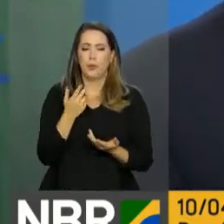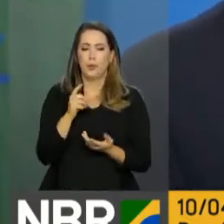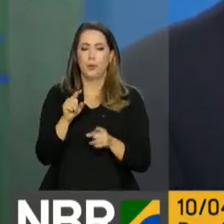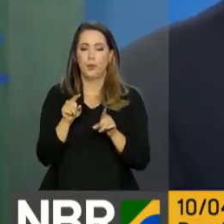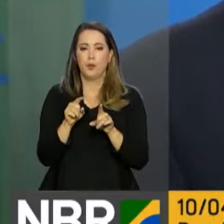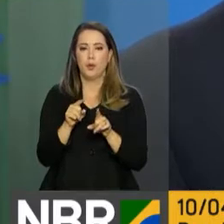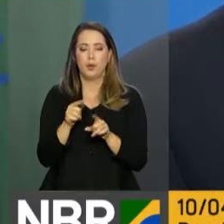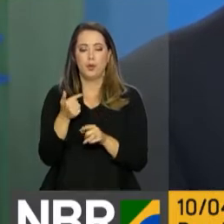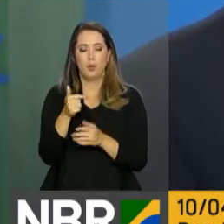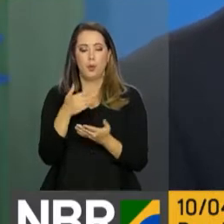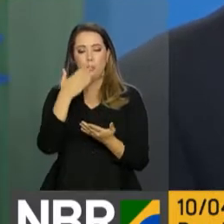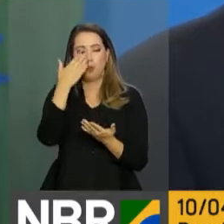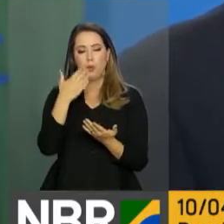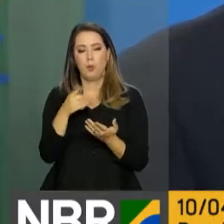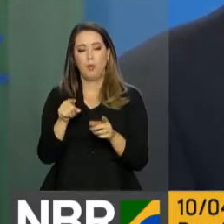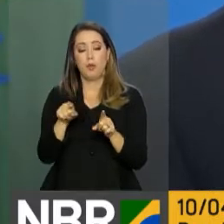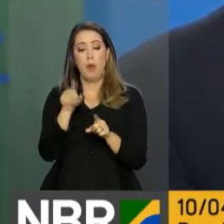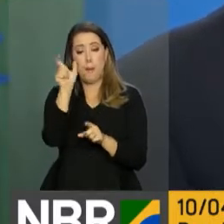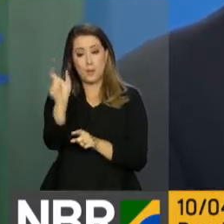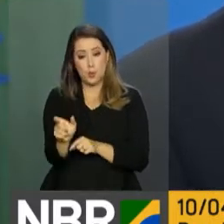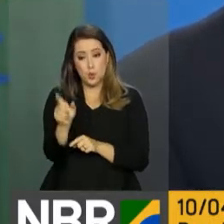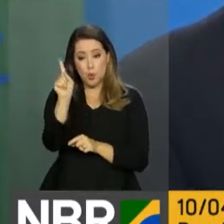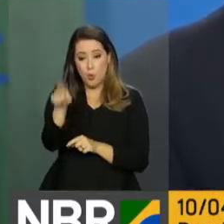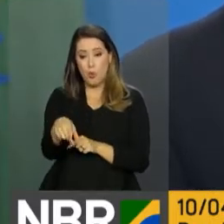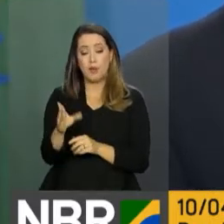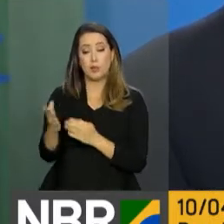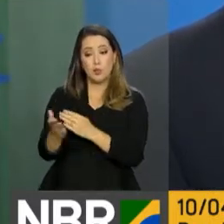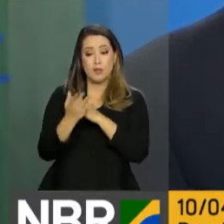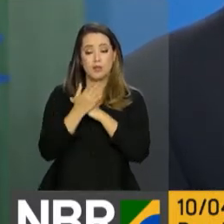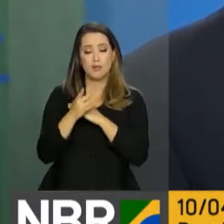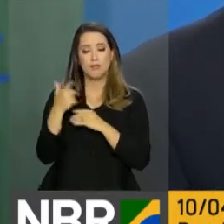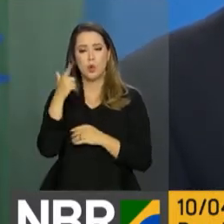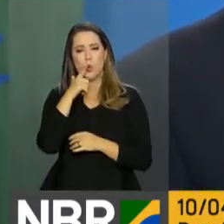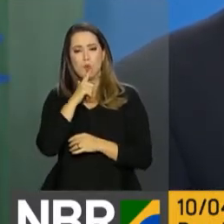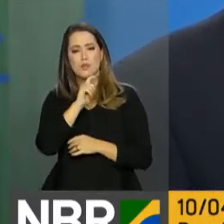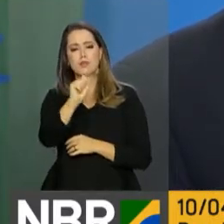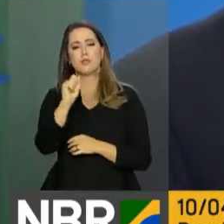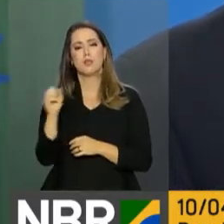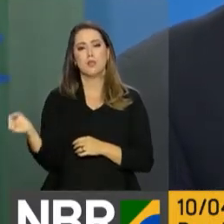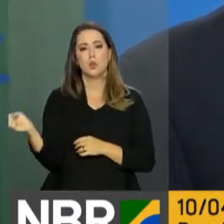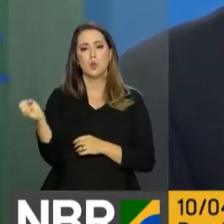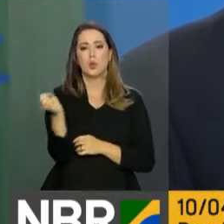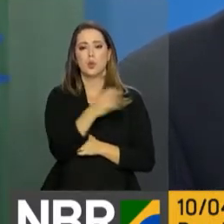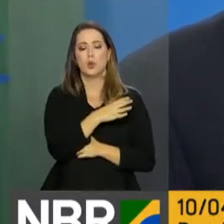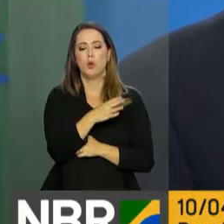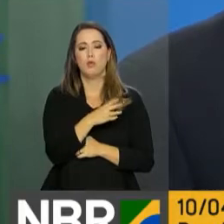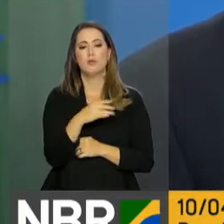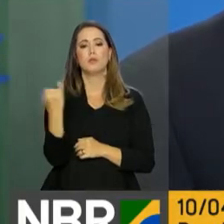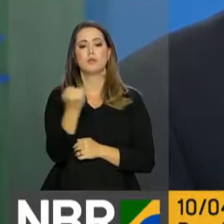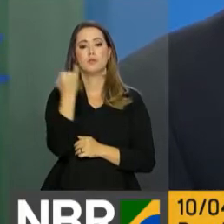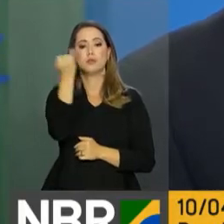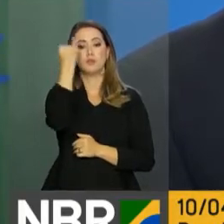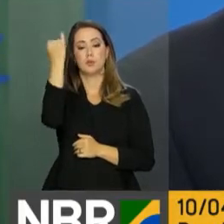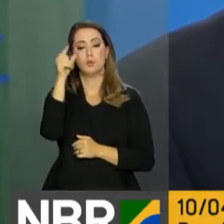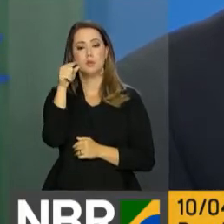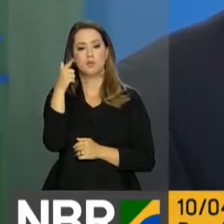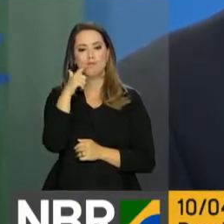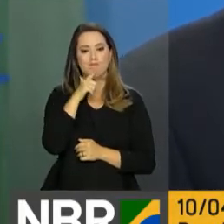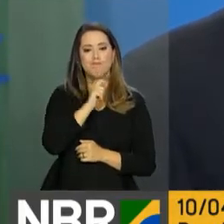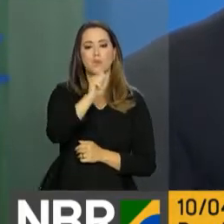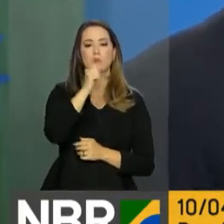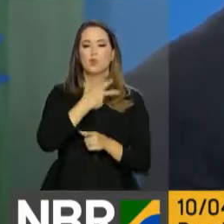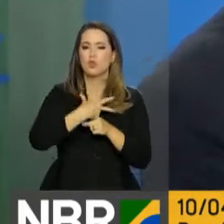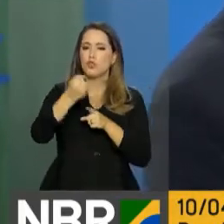convicção de que o Rosselli nos auxiliará a alcançar novas e importantes